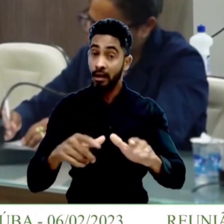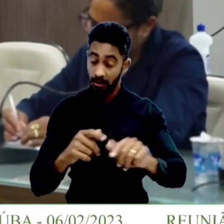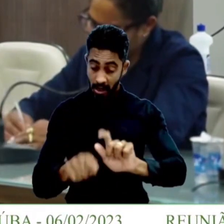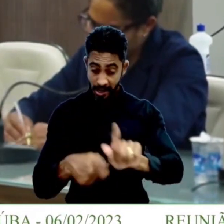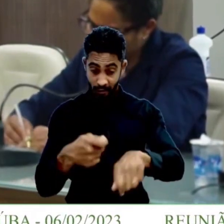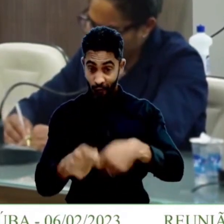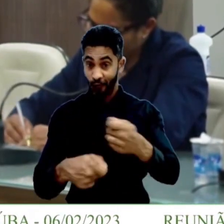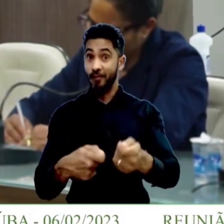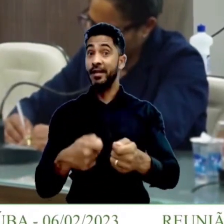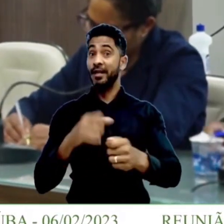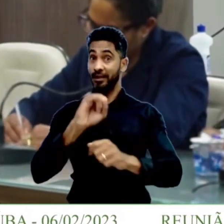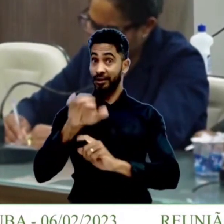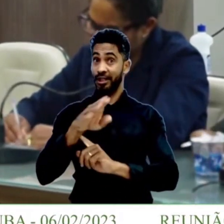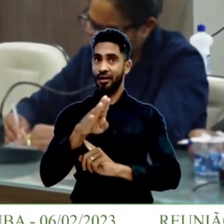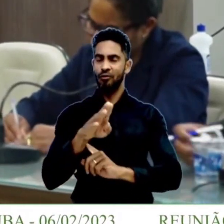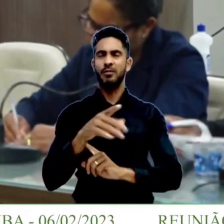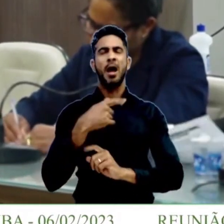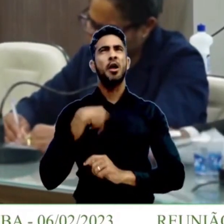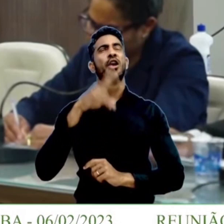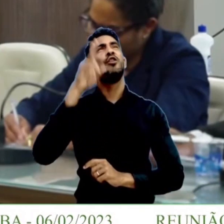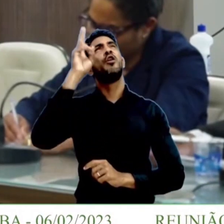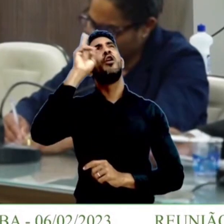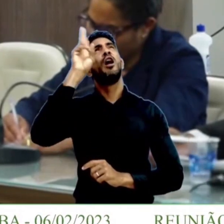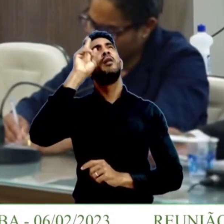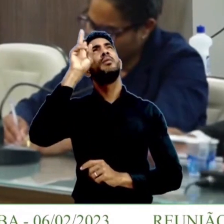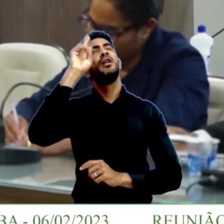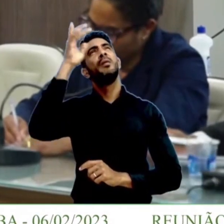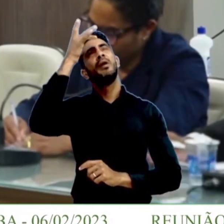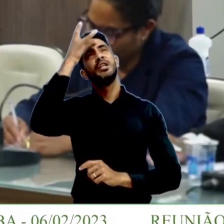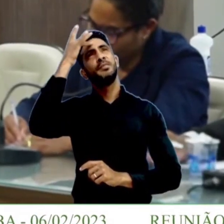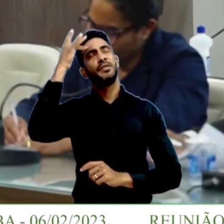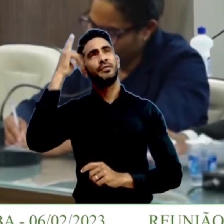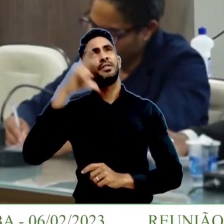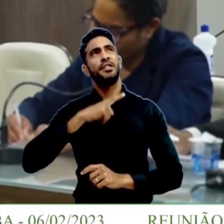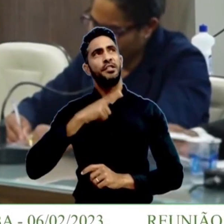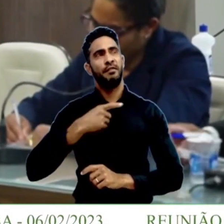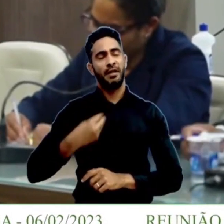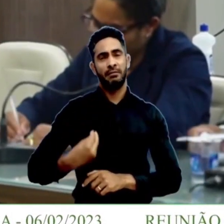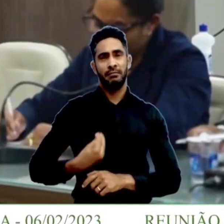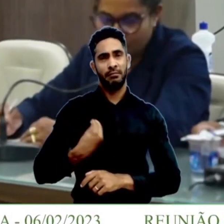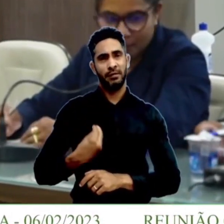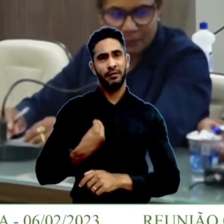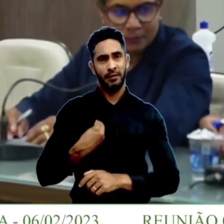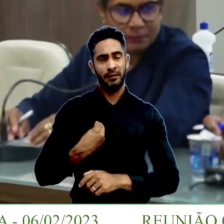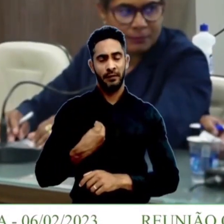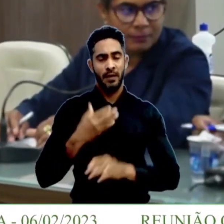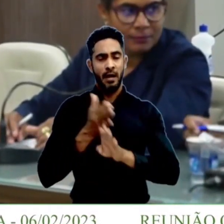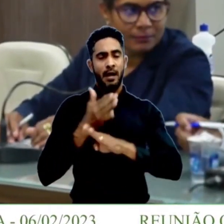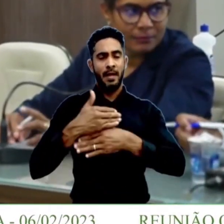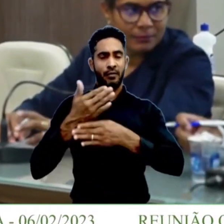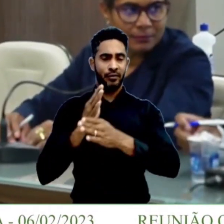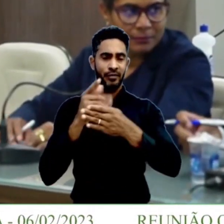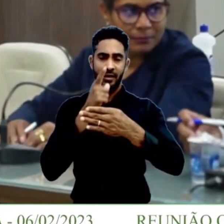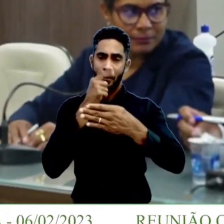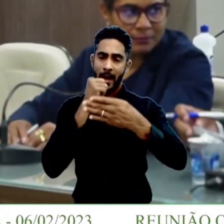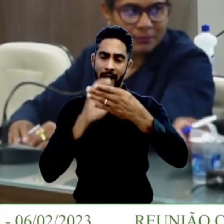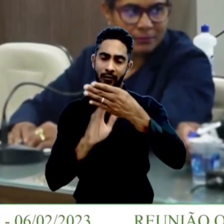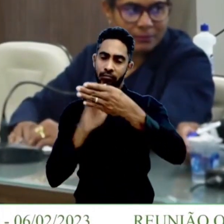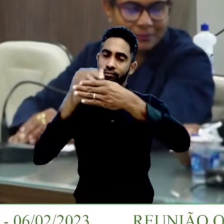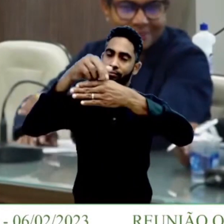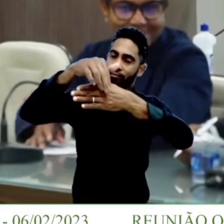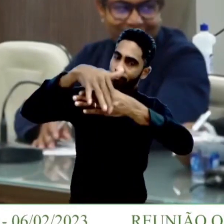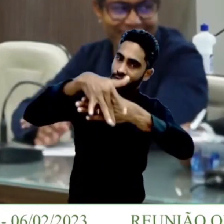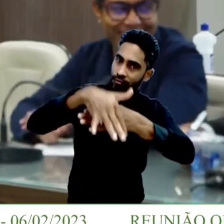eu me reporto a essas pessoas que estiveram aqui na construção da barragem do Bico da Pedra.